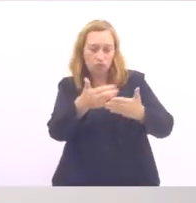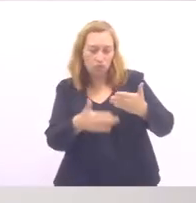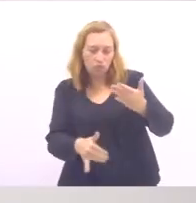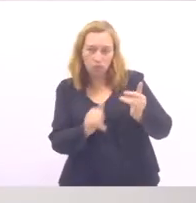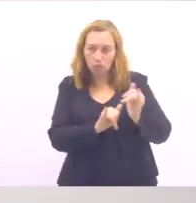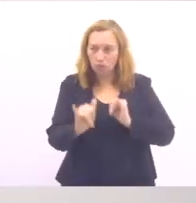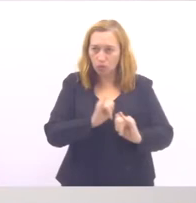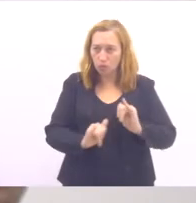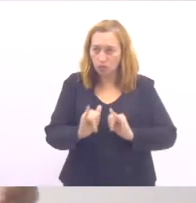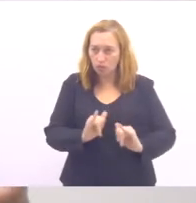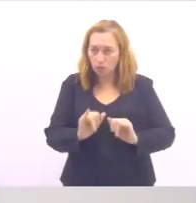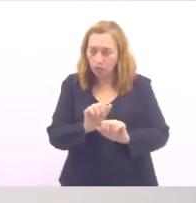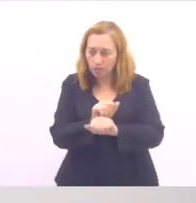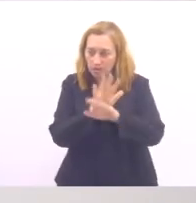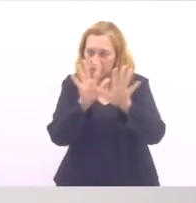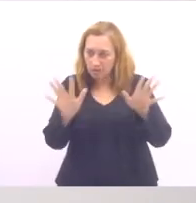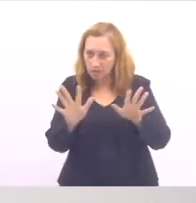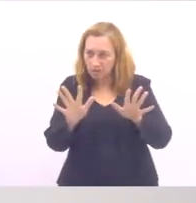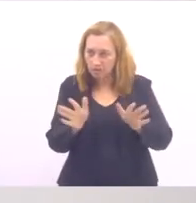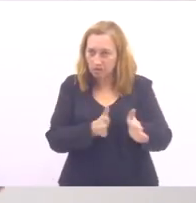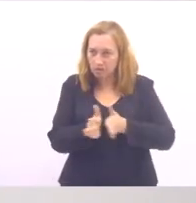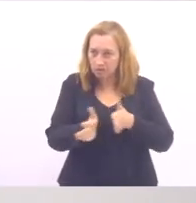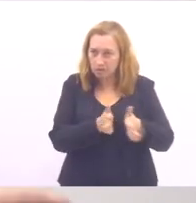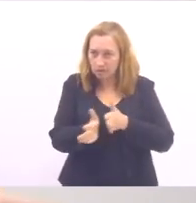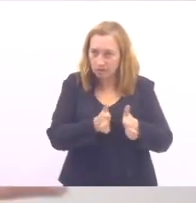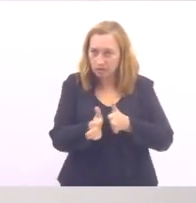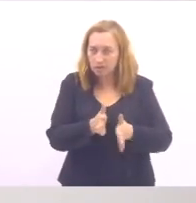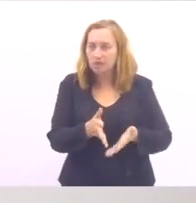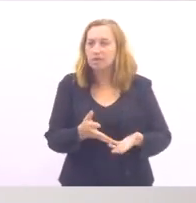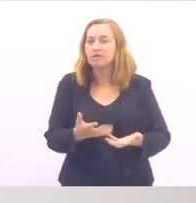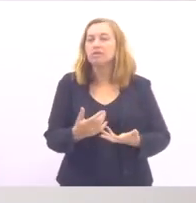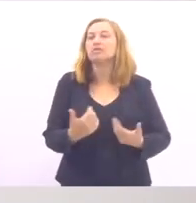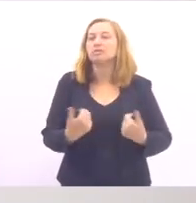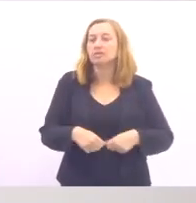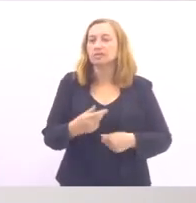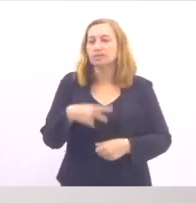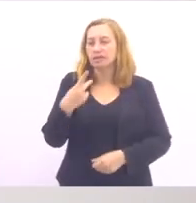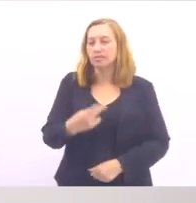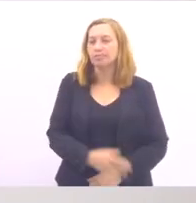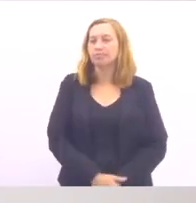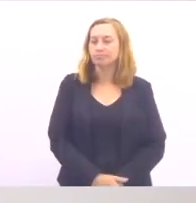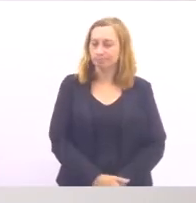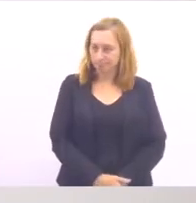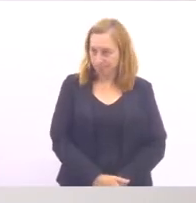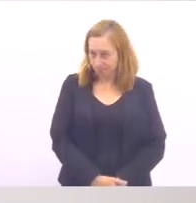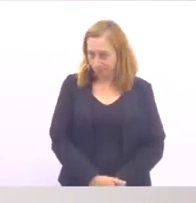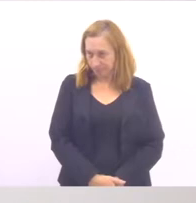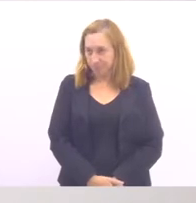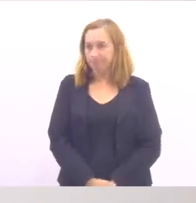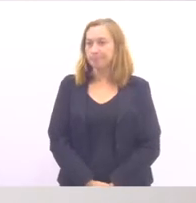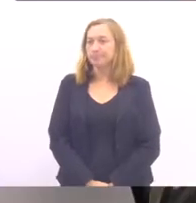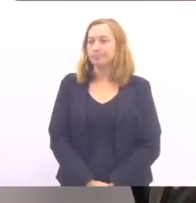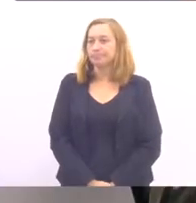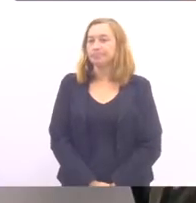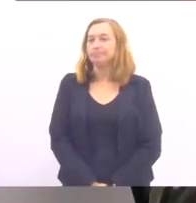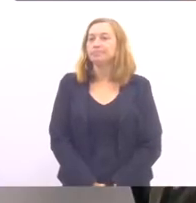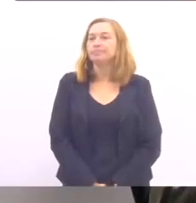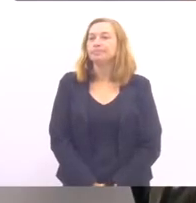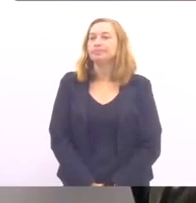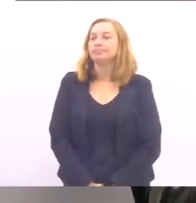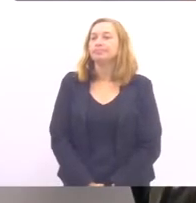Isso fica mais transparente, acessível, que é o que a gente precisa falar. Isso é importante. O Jaqueline, eu me lembro, quando a gente